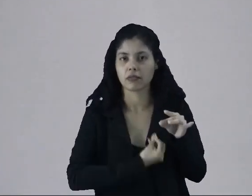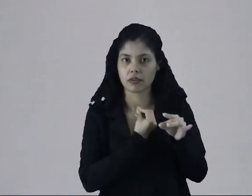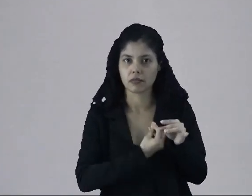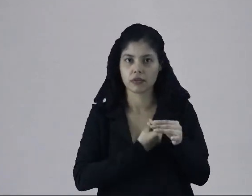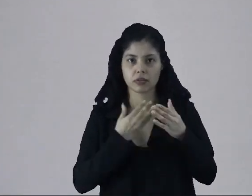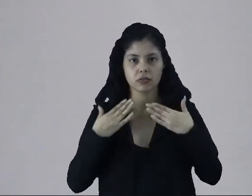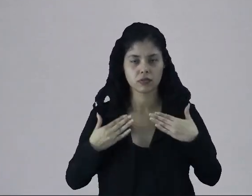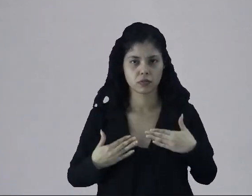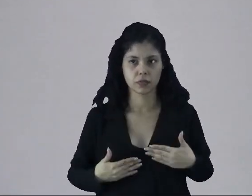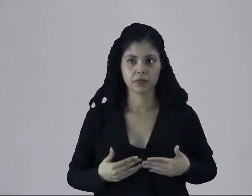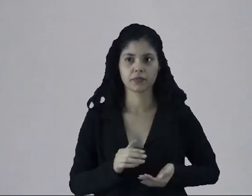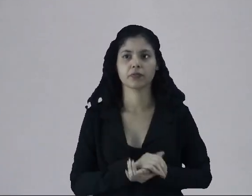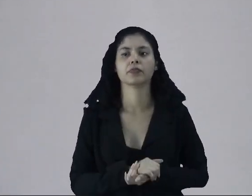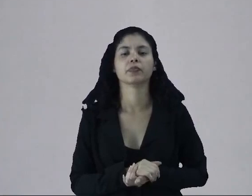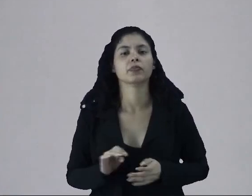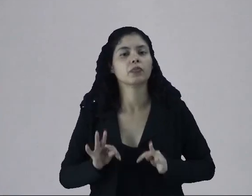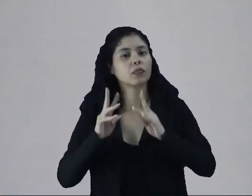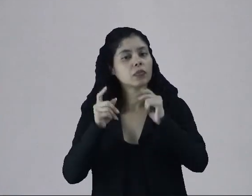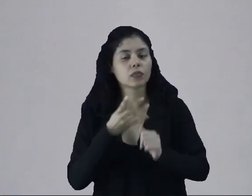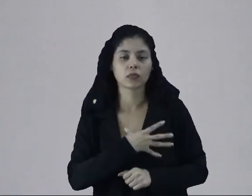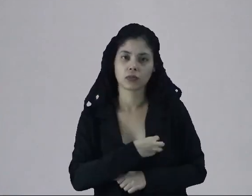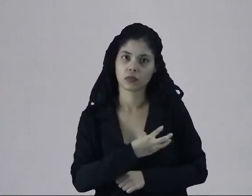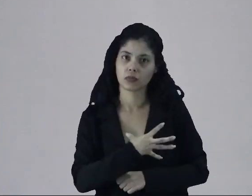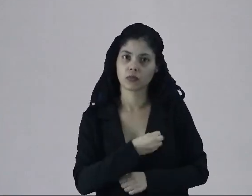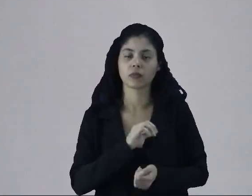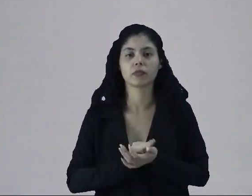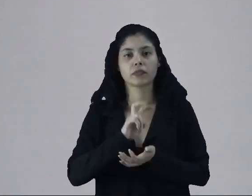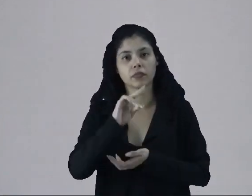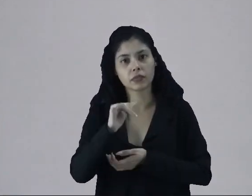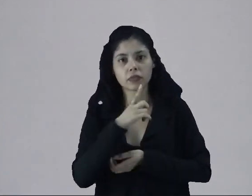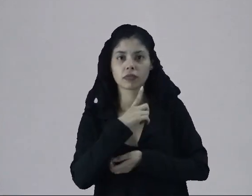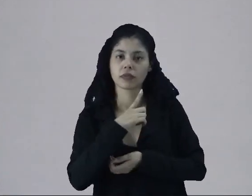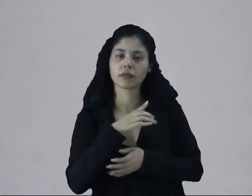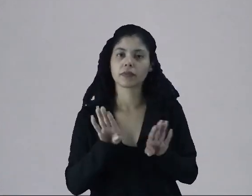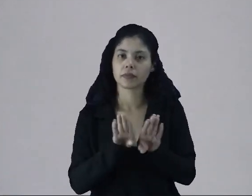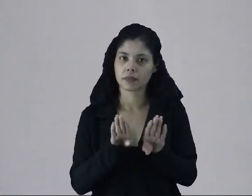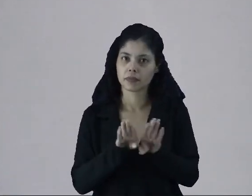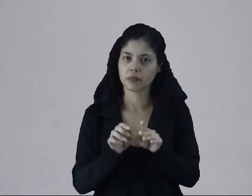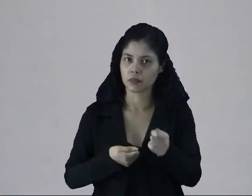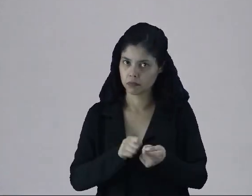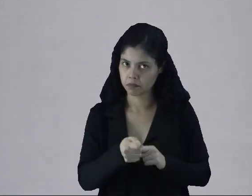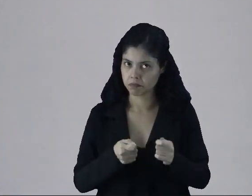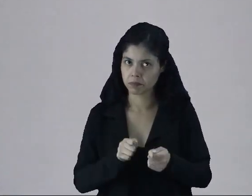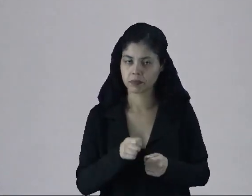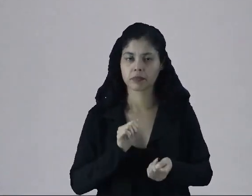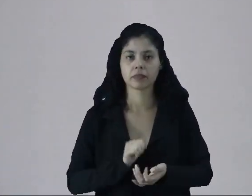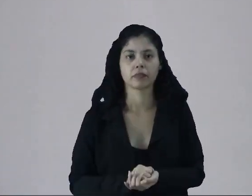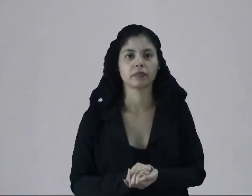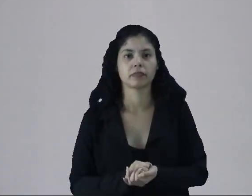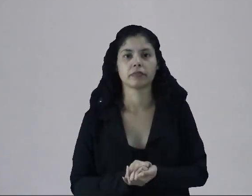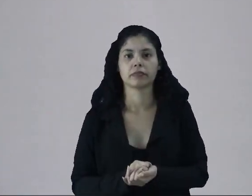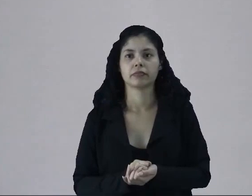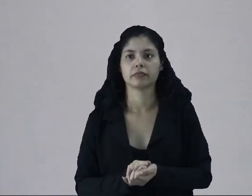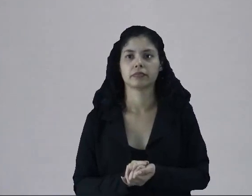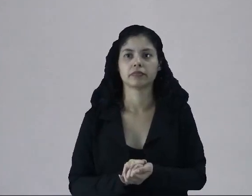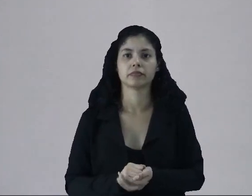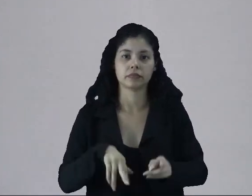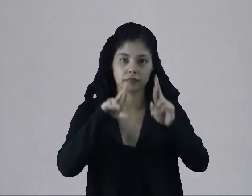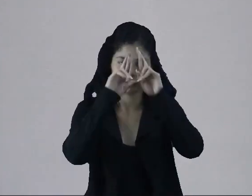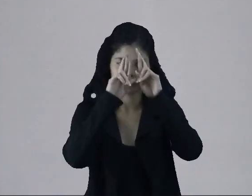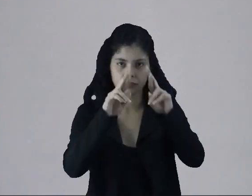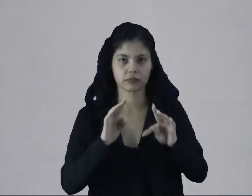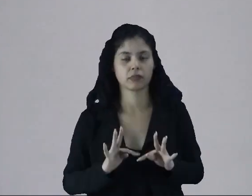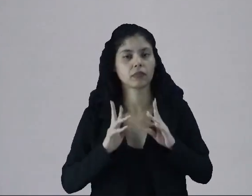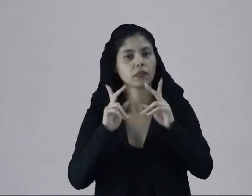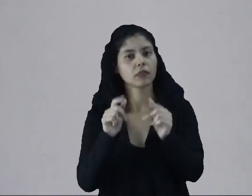organismo, verdade? Todos os mamíferos, basicamente, vão ter também esse mesmo tipo de controle, é lógico, respeitando